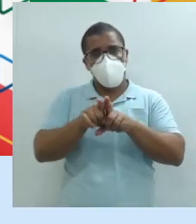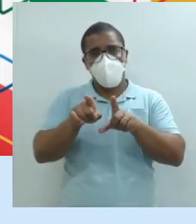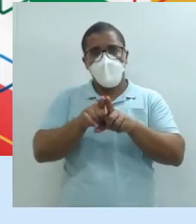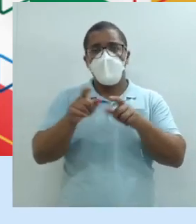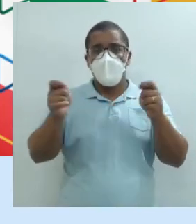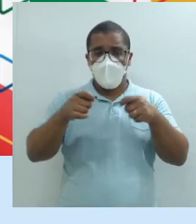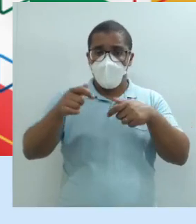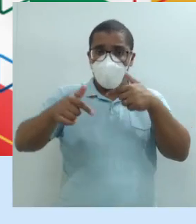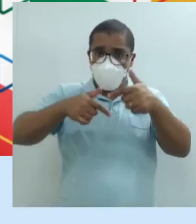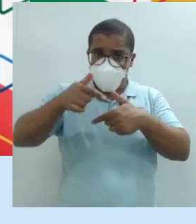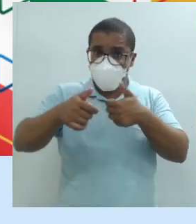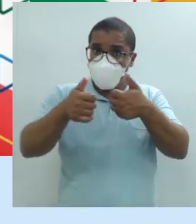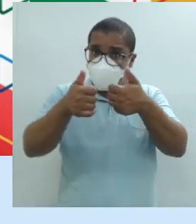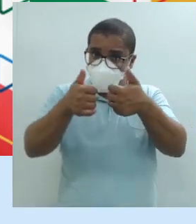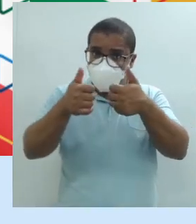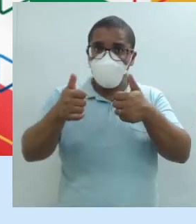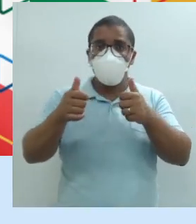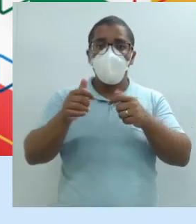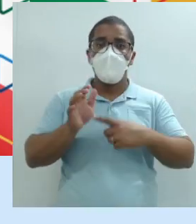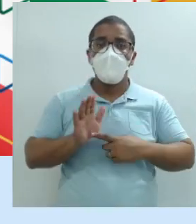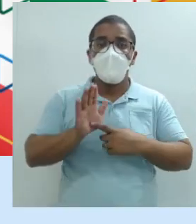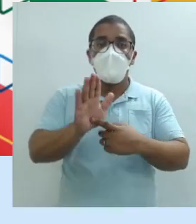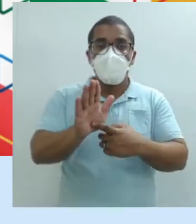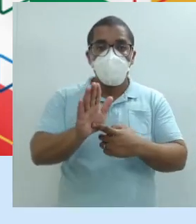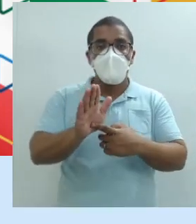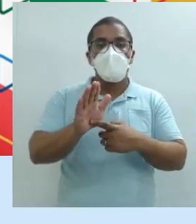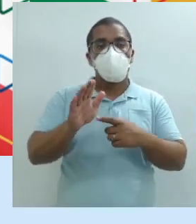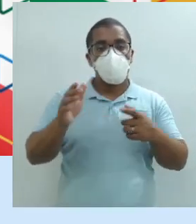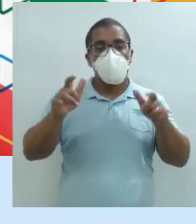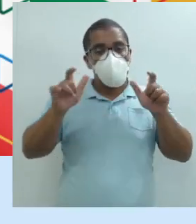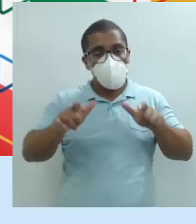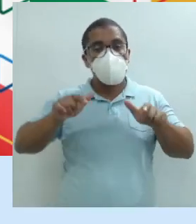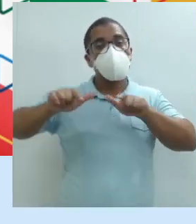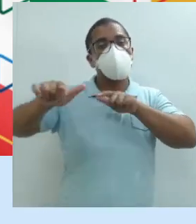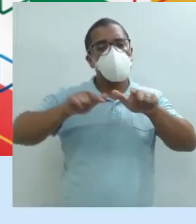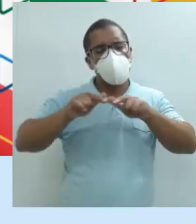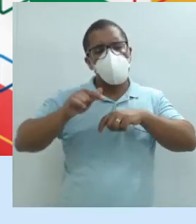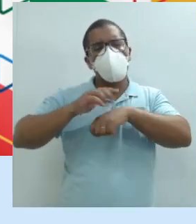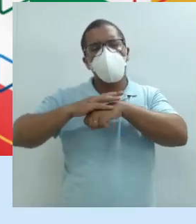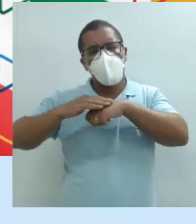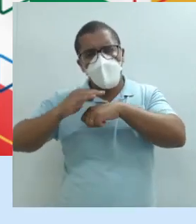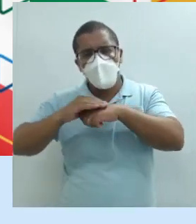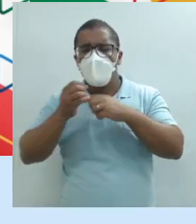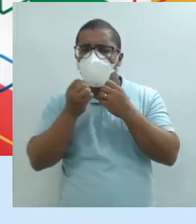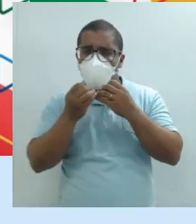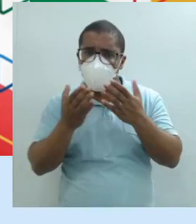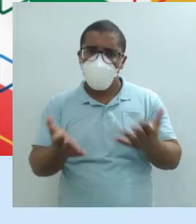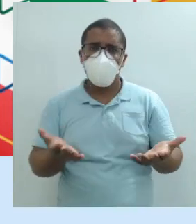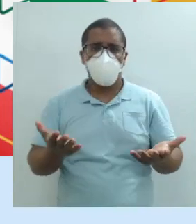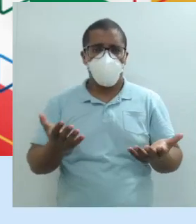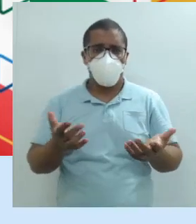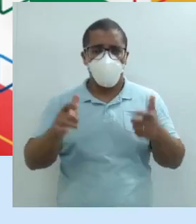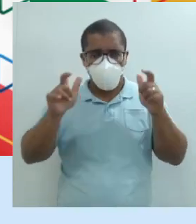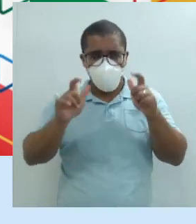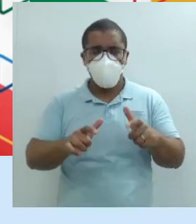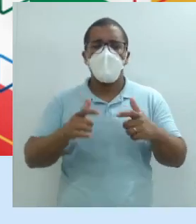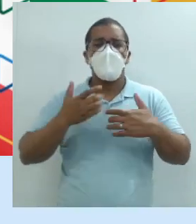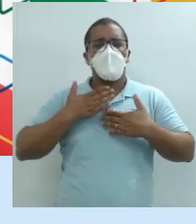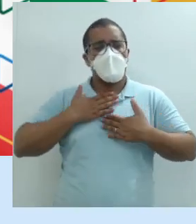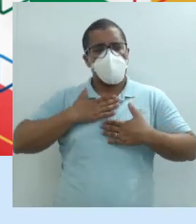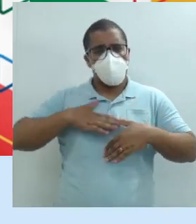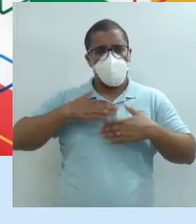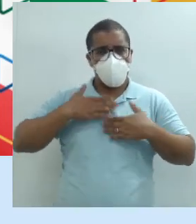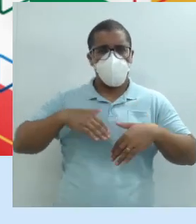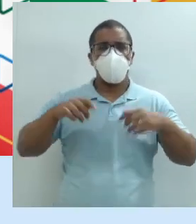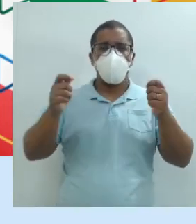conseguir trabalhar bem e promover um ambiente de trabalho acolhedor, um ambiente de trabalho que